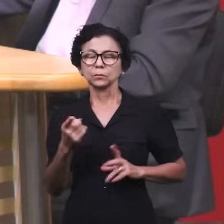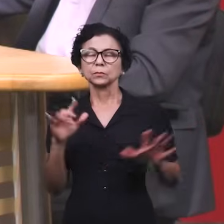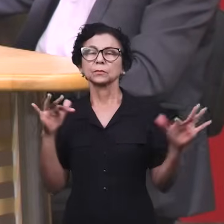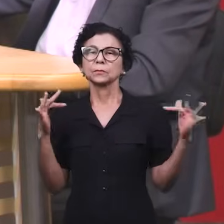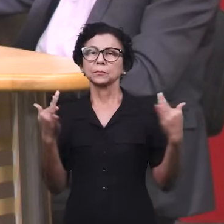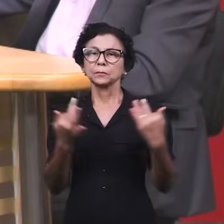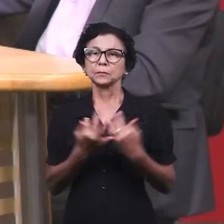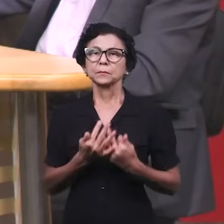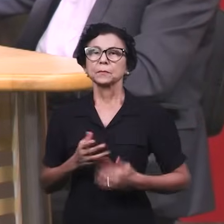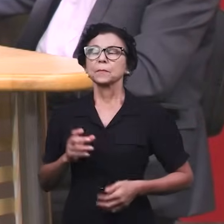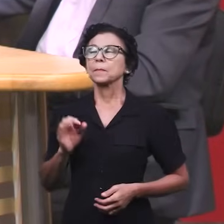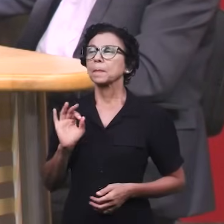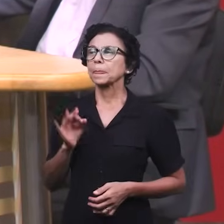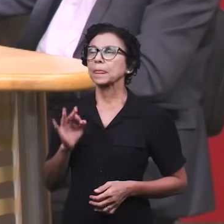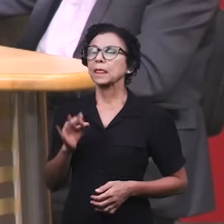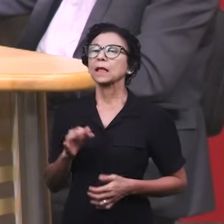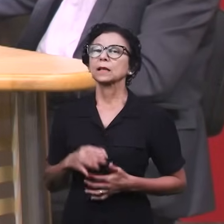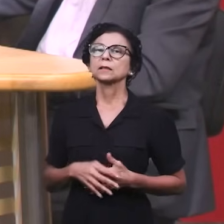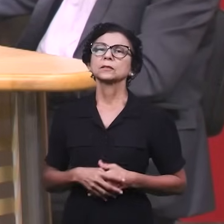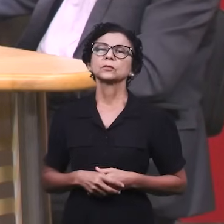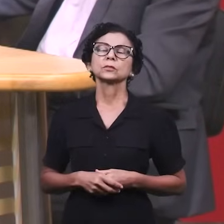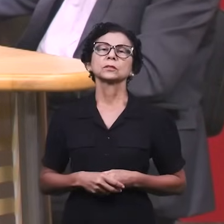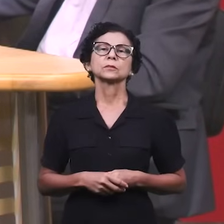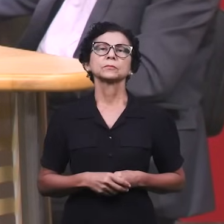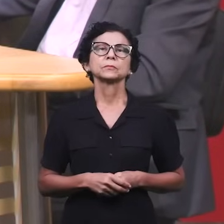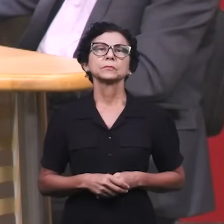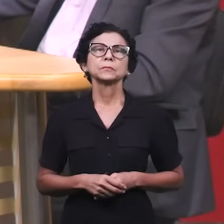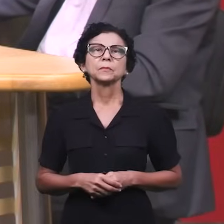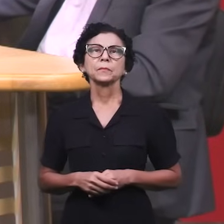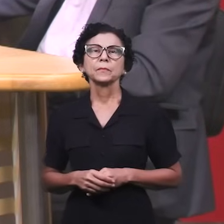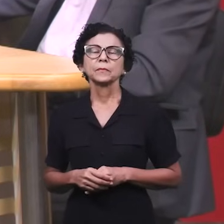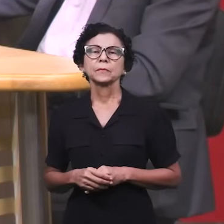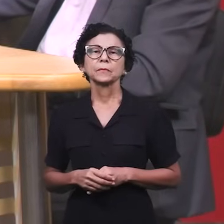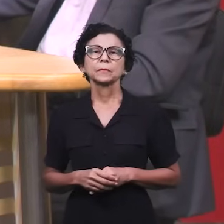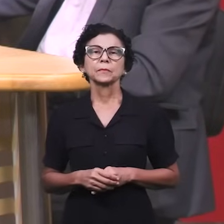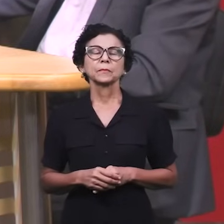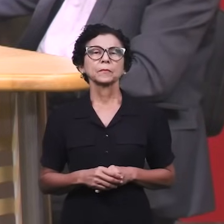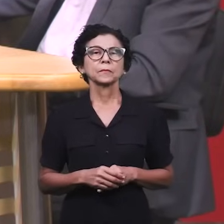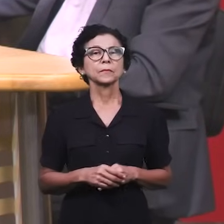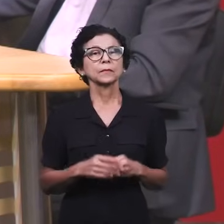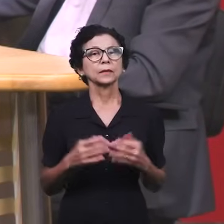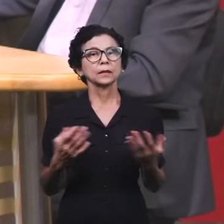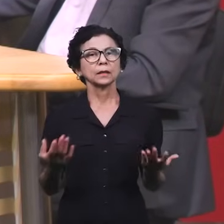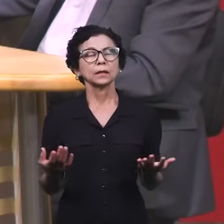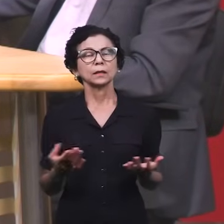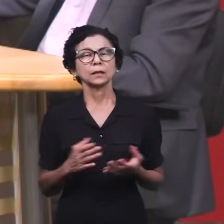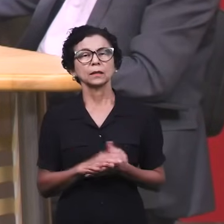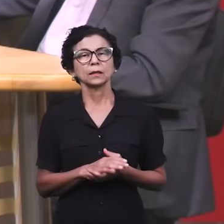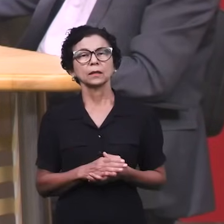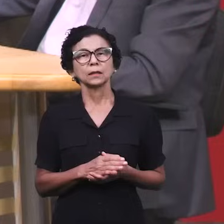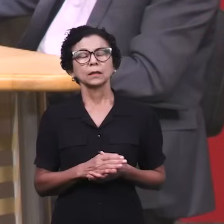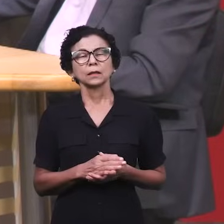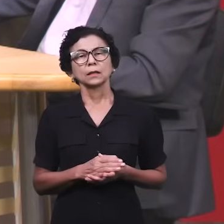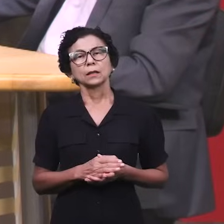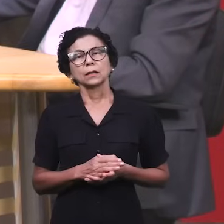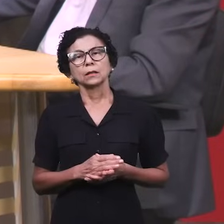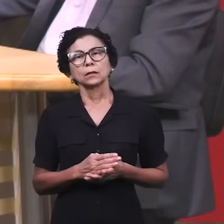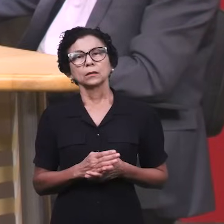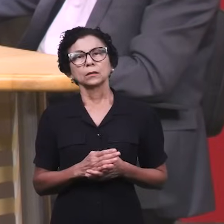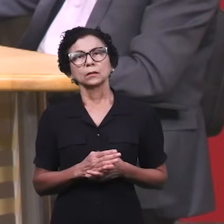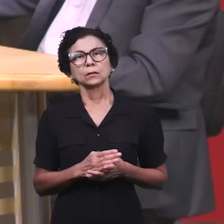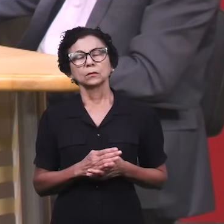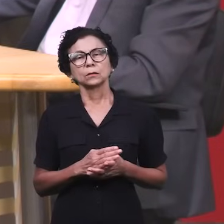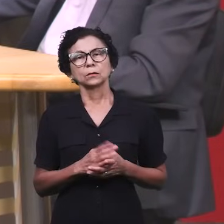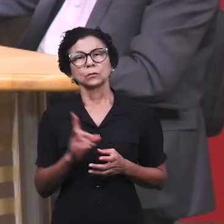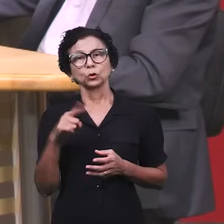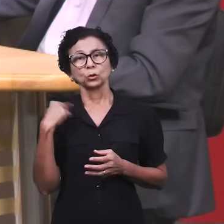e esse é um programa né voltado para a família né família projeto de Deus e dentro do que o pastor